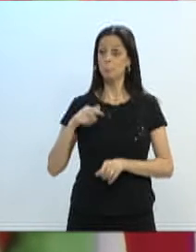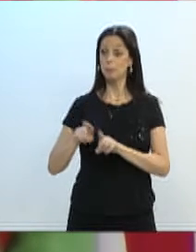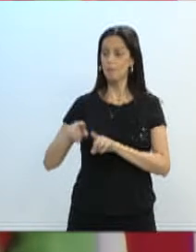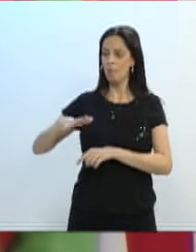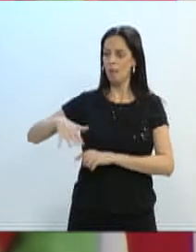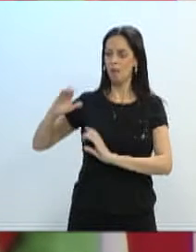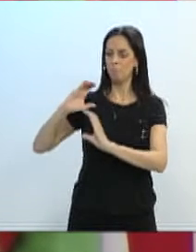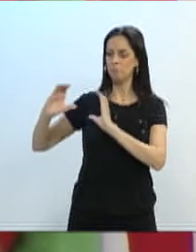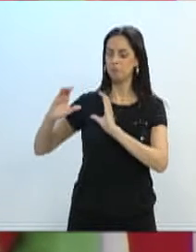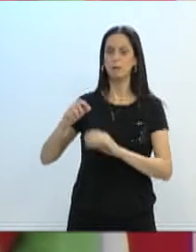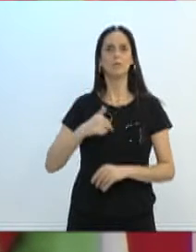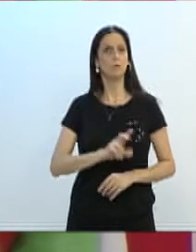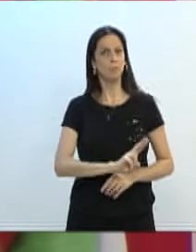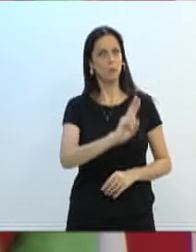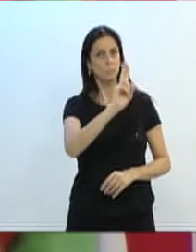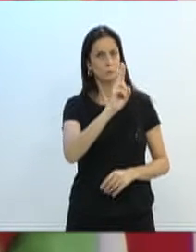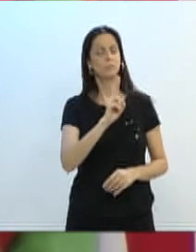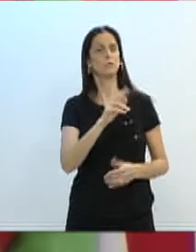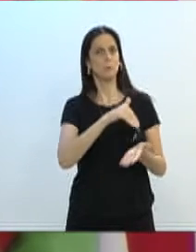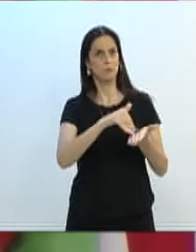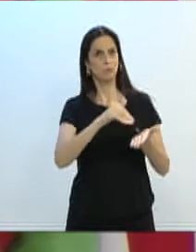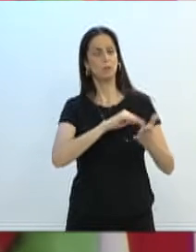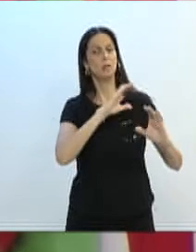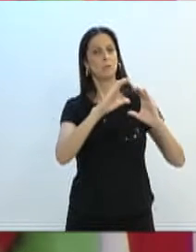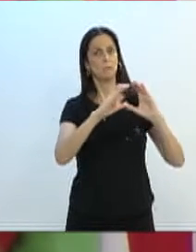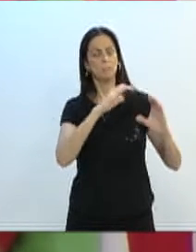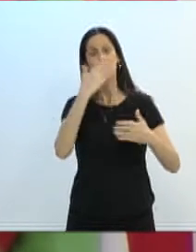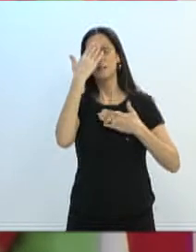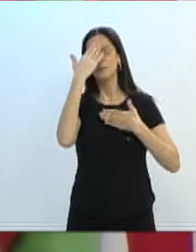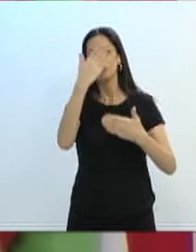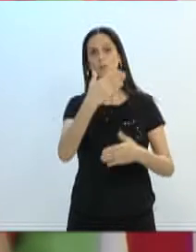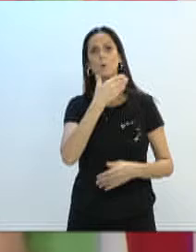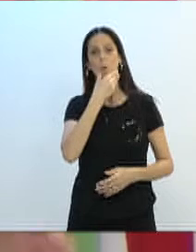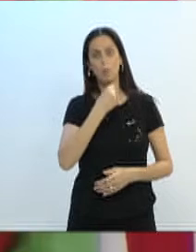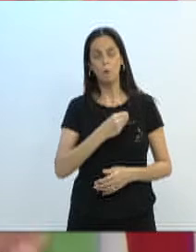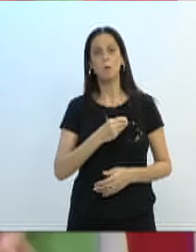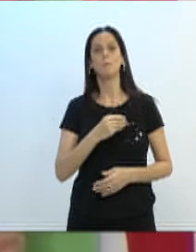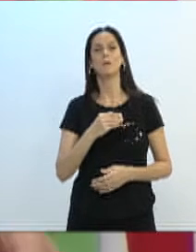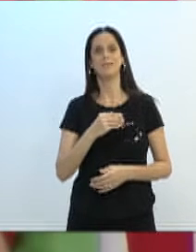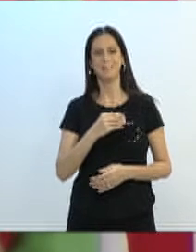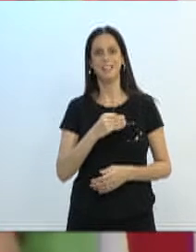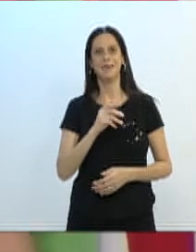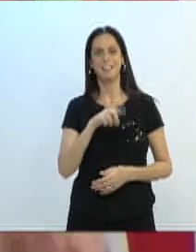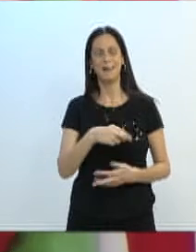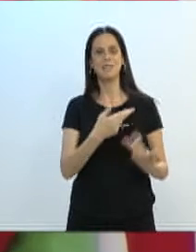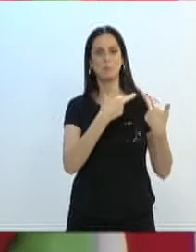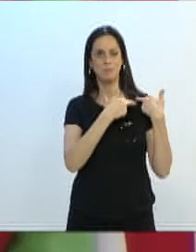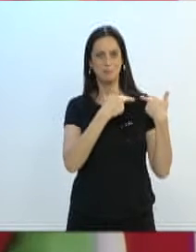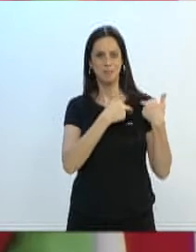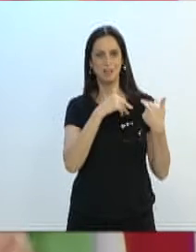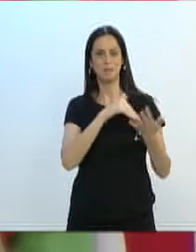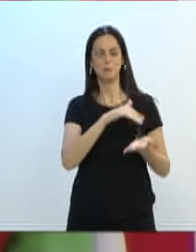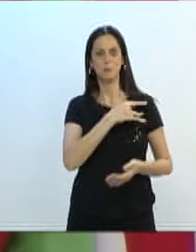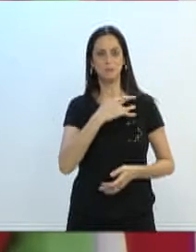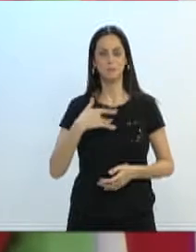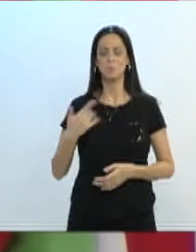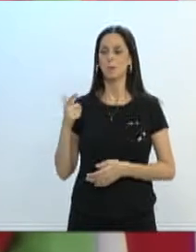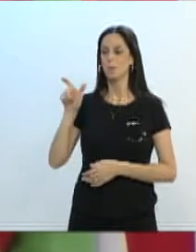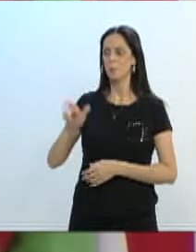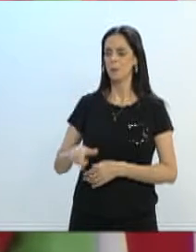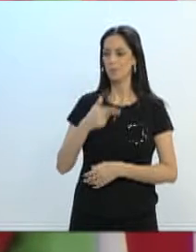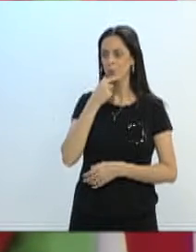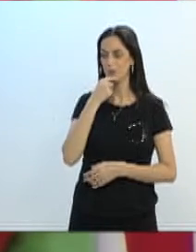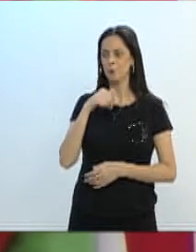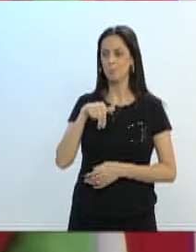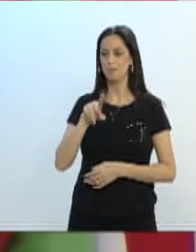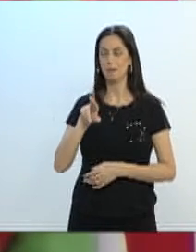muito o trabalho da Secretaria de Comunicação. Quero aqui agradecer ao secretário Winnington por ter me recebido lá na Secretaria de Saúde, o secretário André Espezin